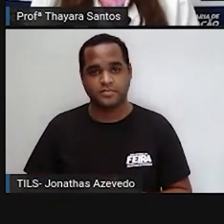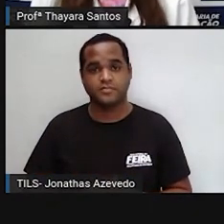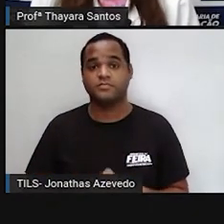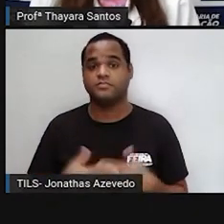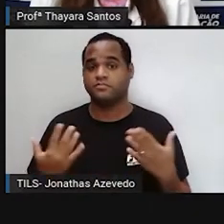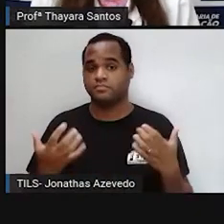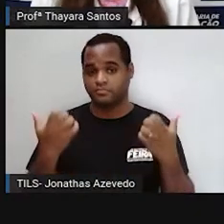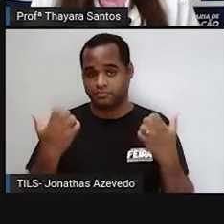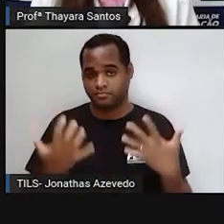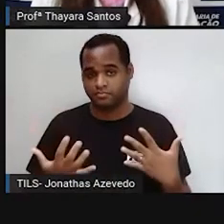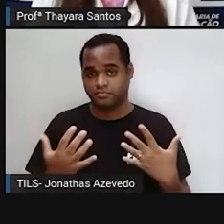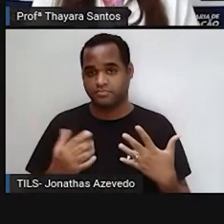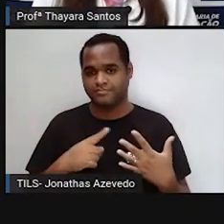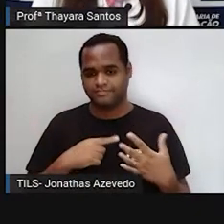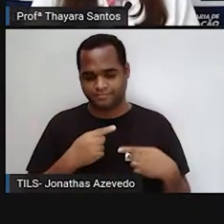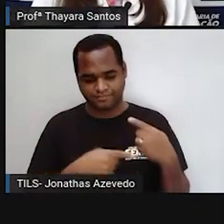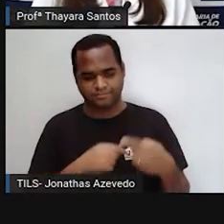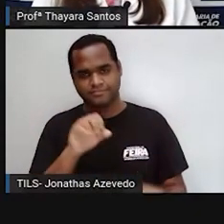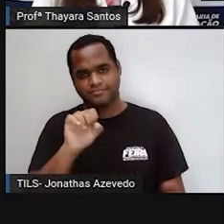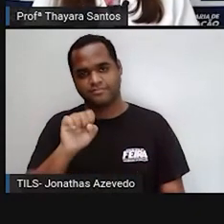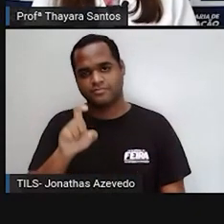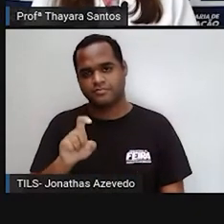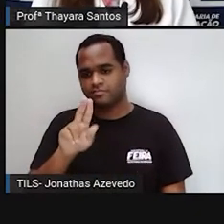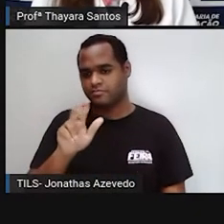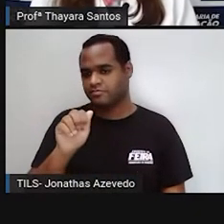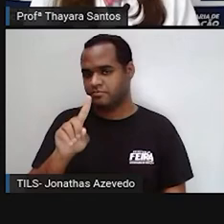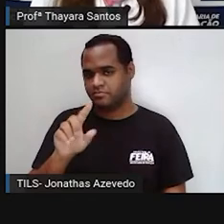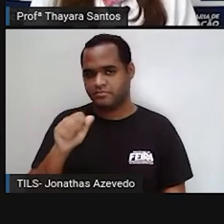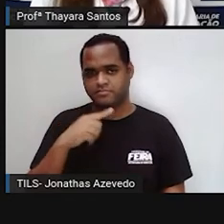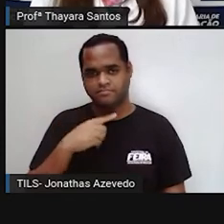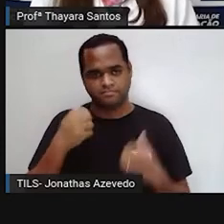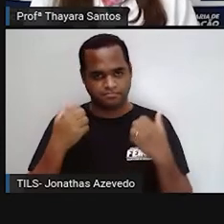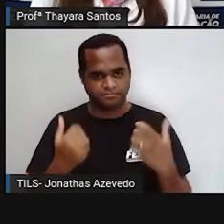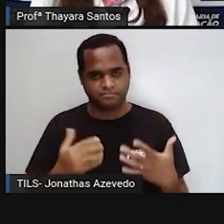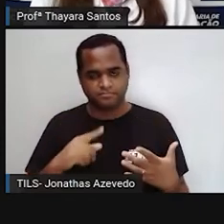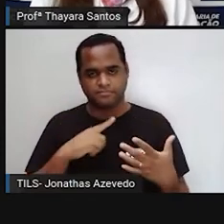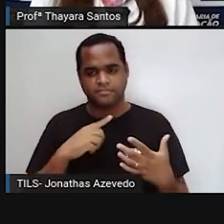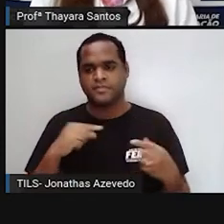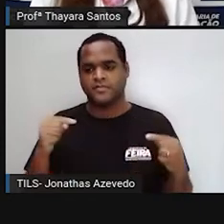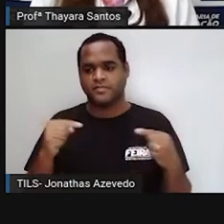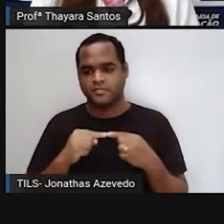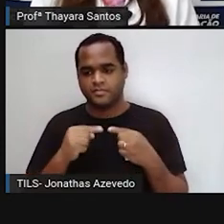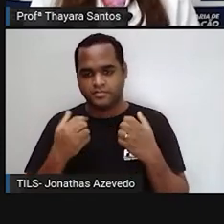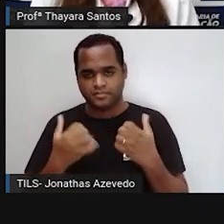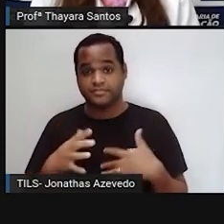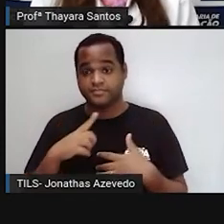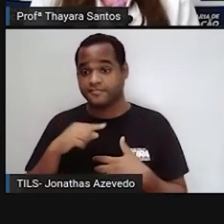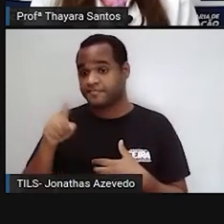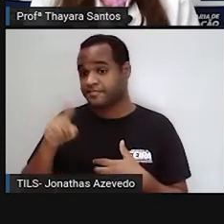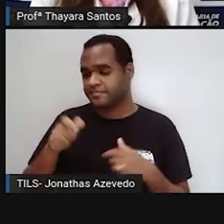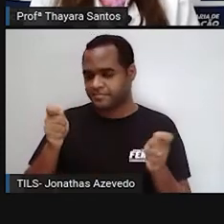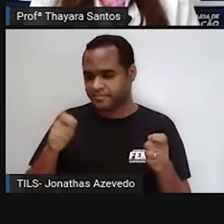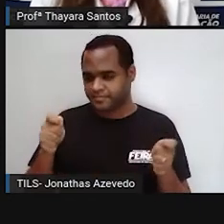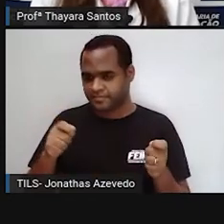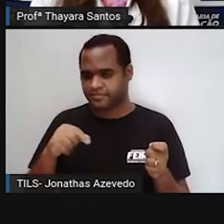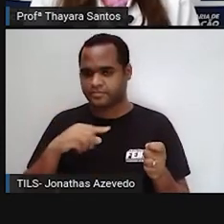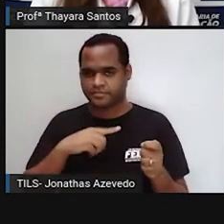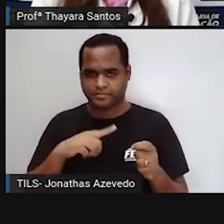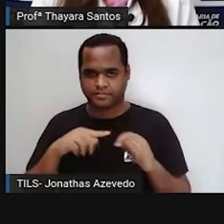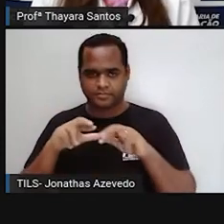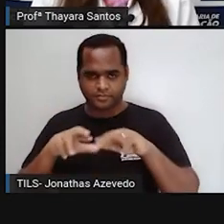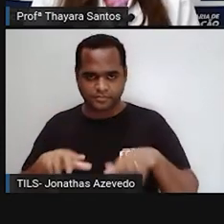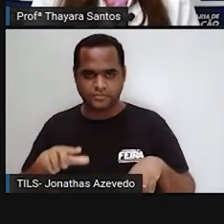Agora a gente vai falar sobre a reprodução sexuada. Na reprodução sexuada, aí sim a gente tem a participação